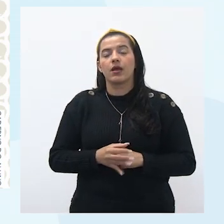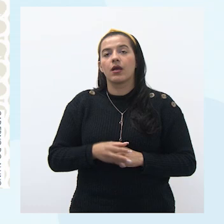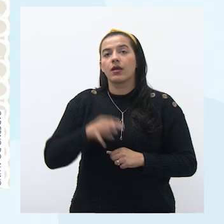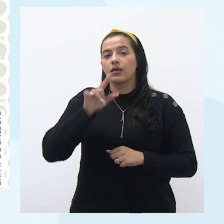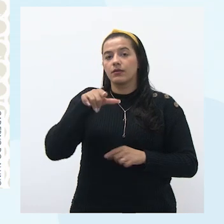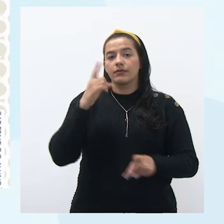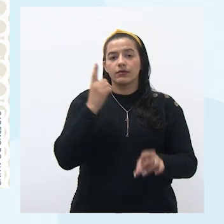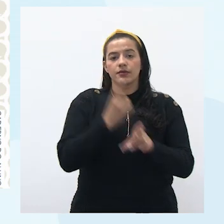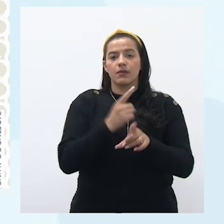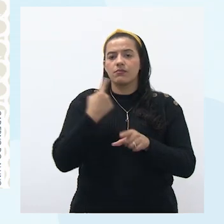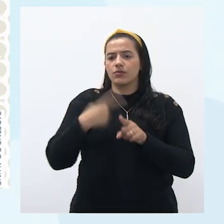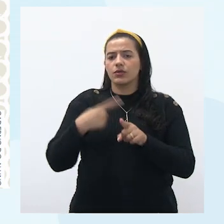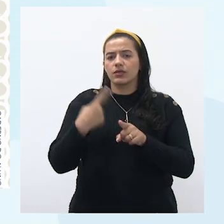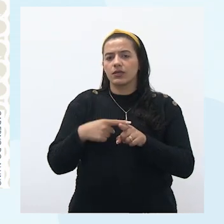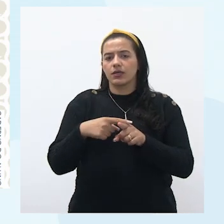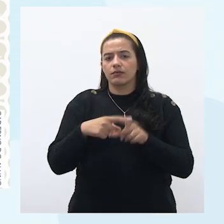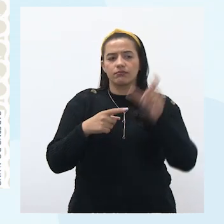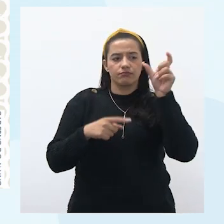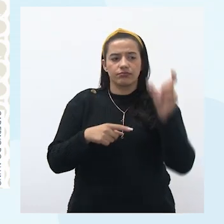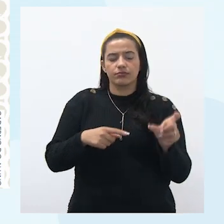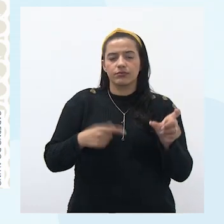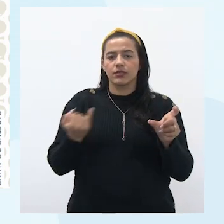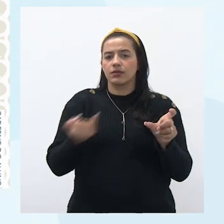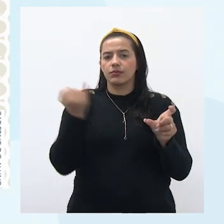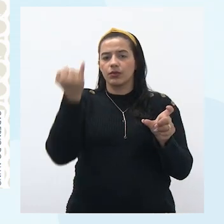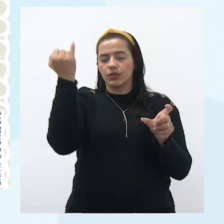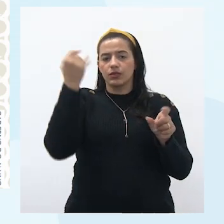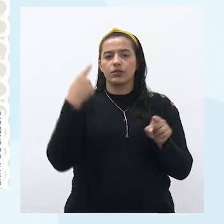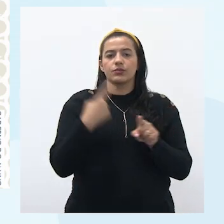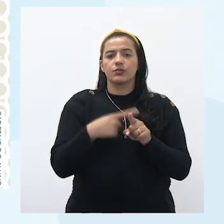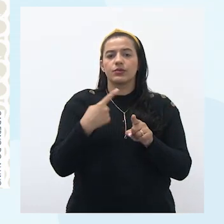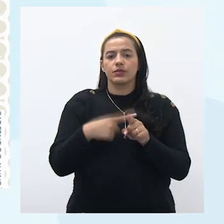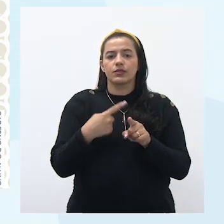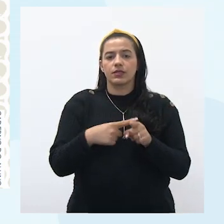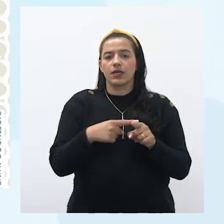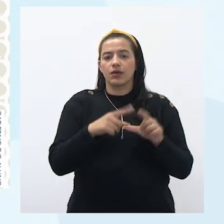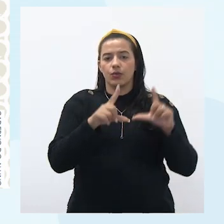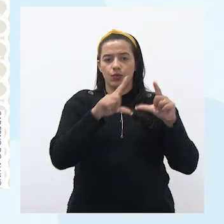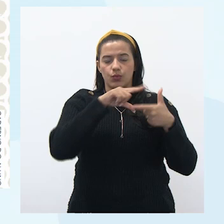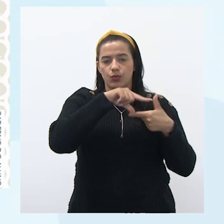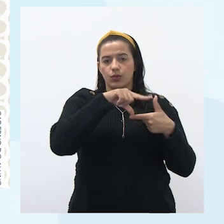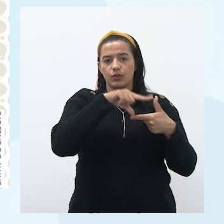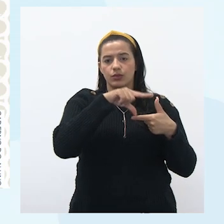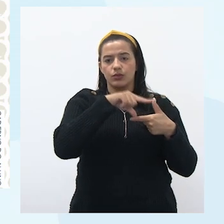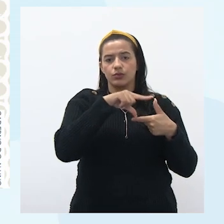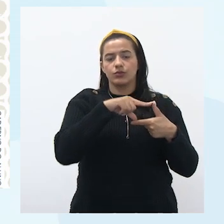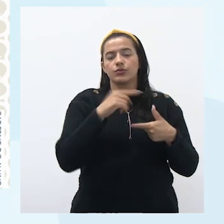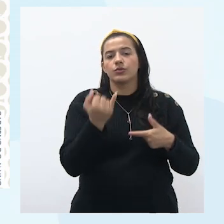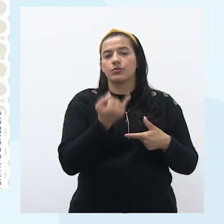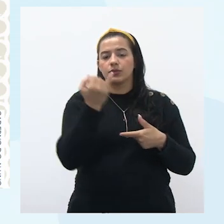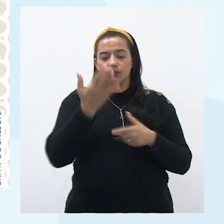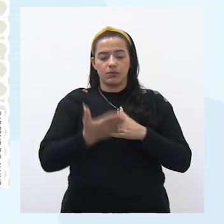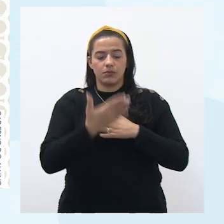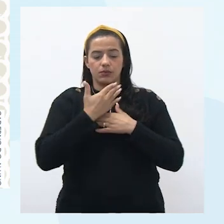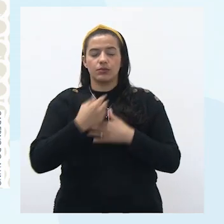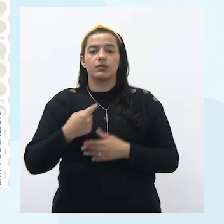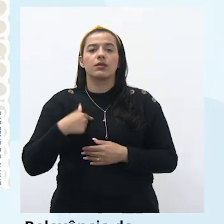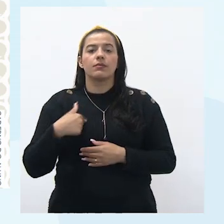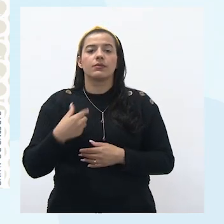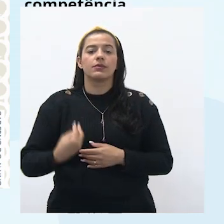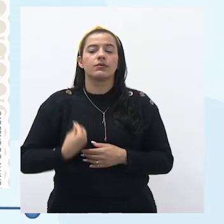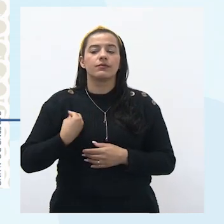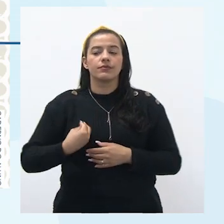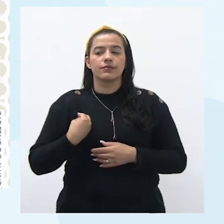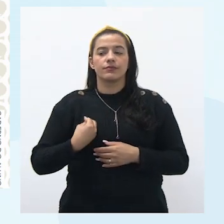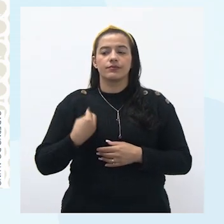que isso é importante, qual é a relevância de fato desse desenvolvimento dessa competência para a vida. Então, o